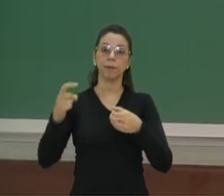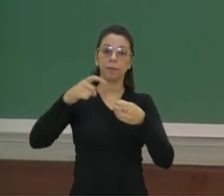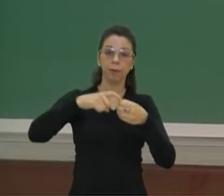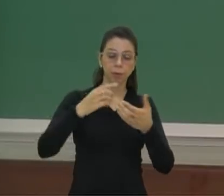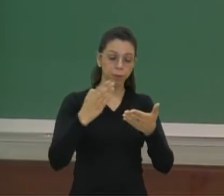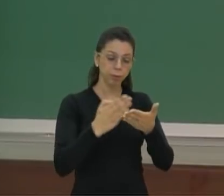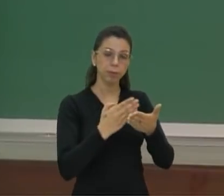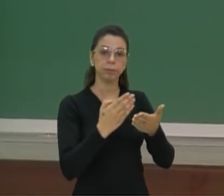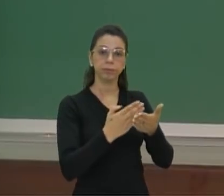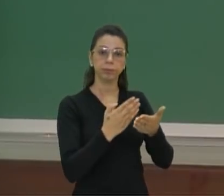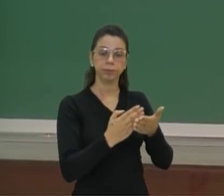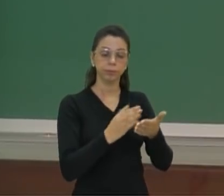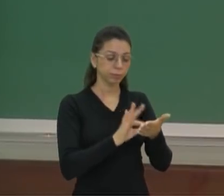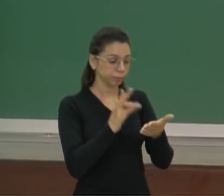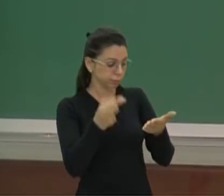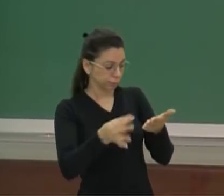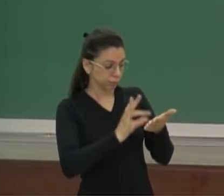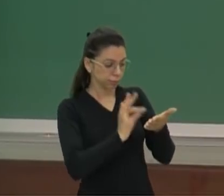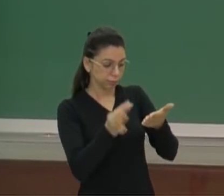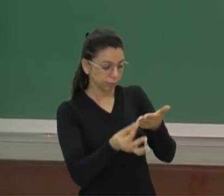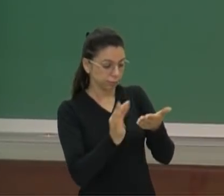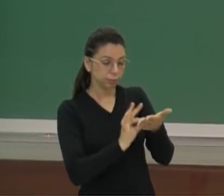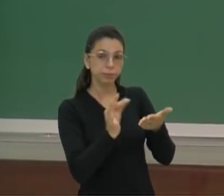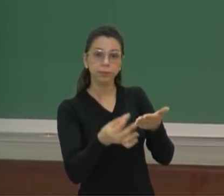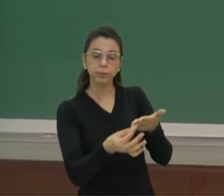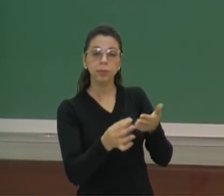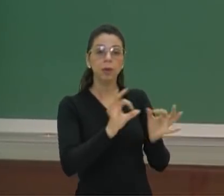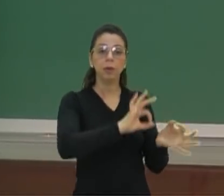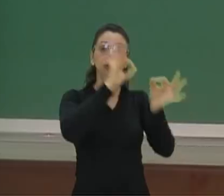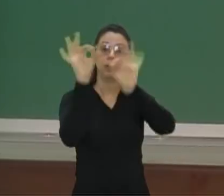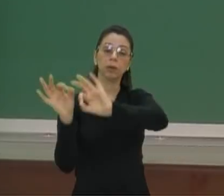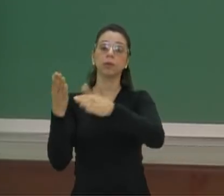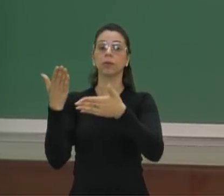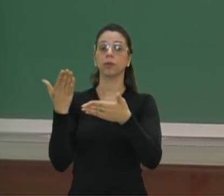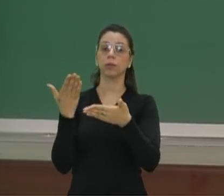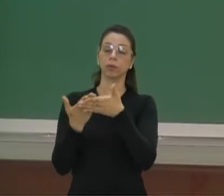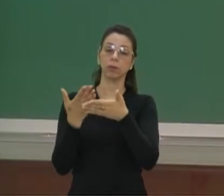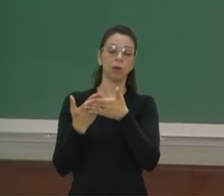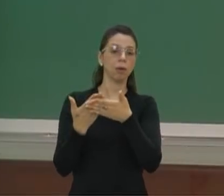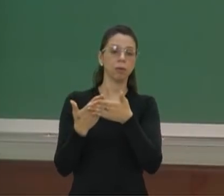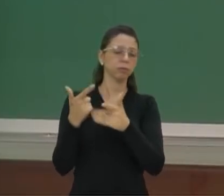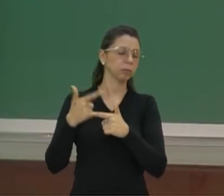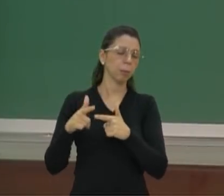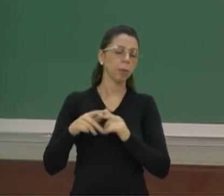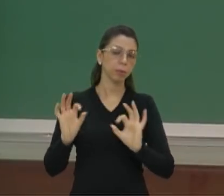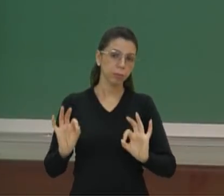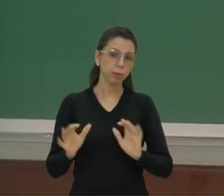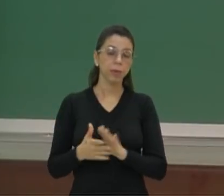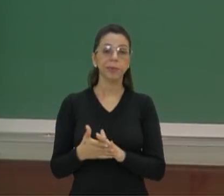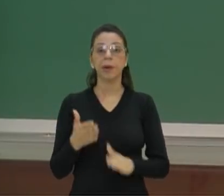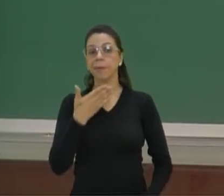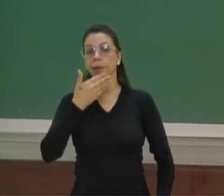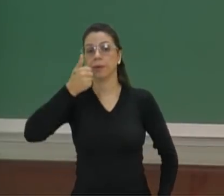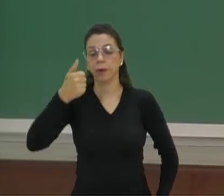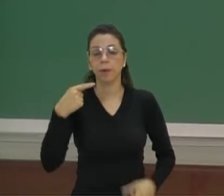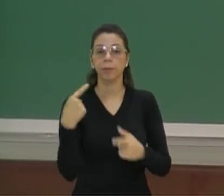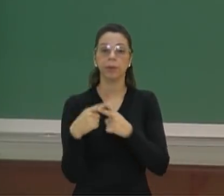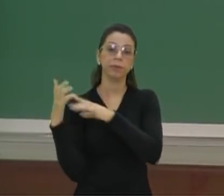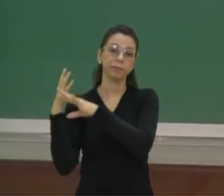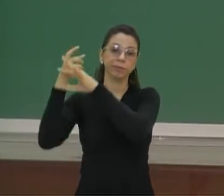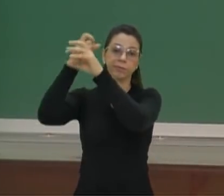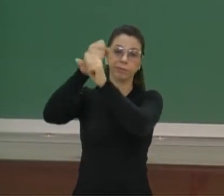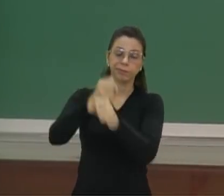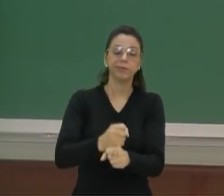caderno, todas as anotações que você fez. Assista às aulas novamente, não tem problema. É até melhor. Você vai